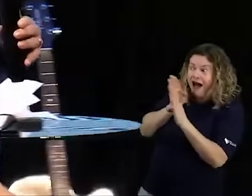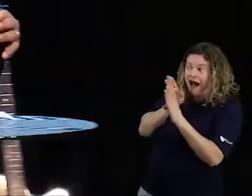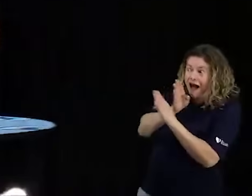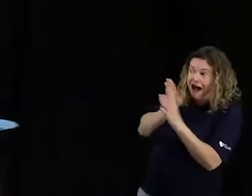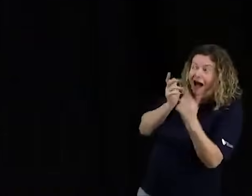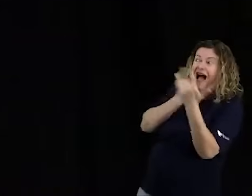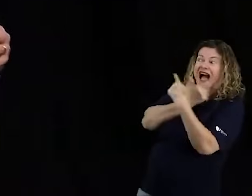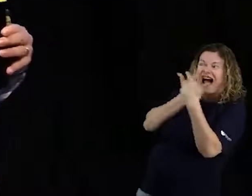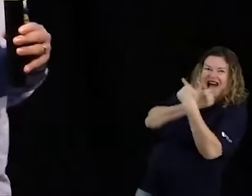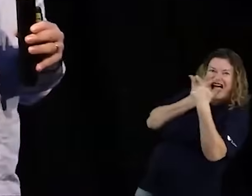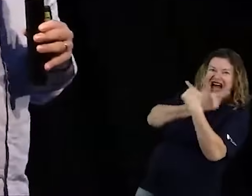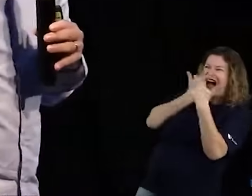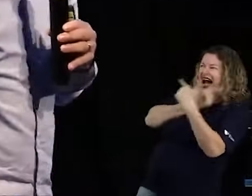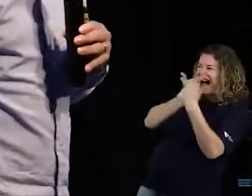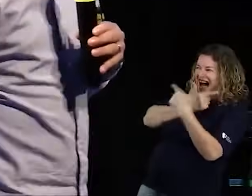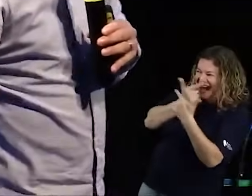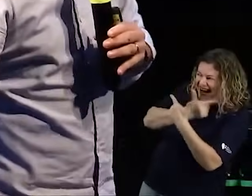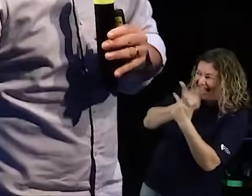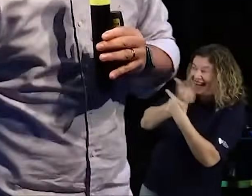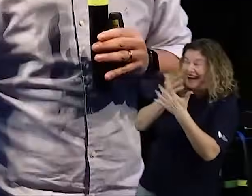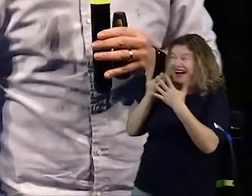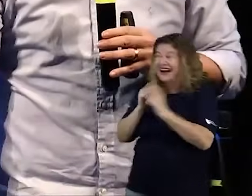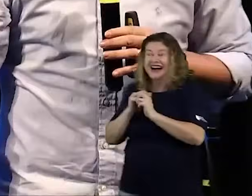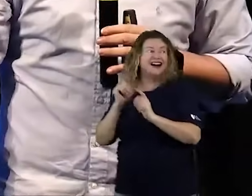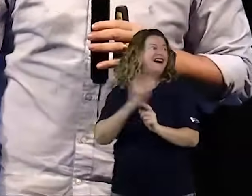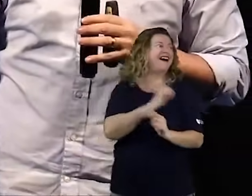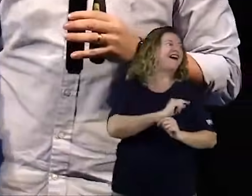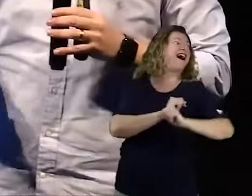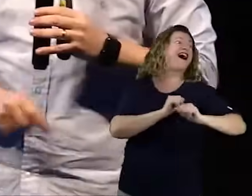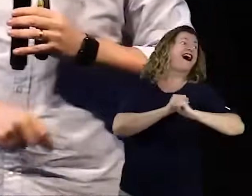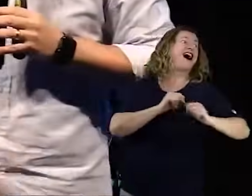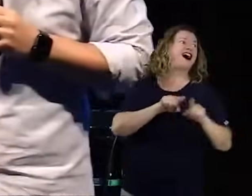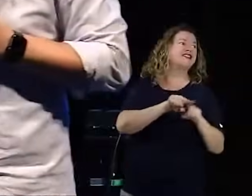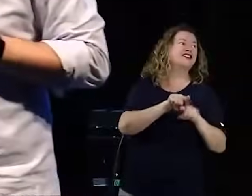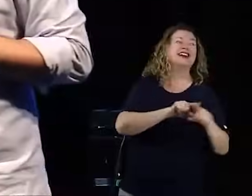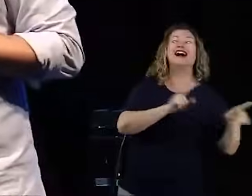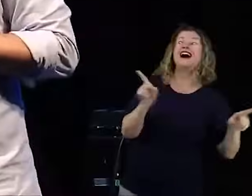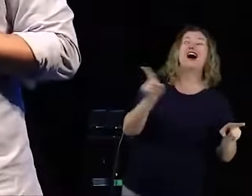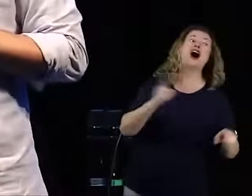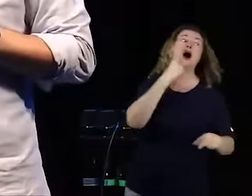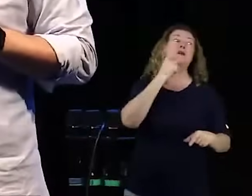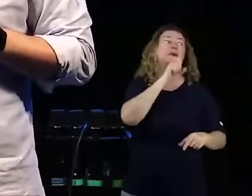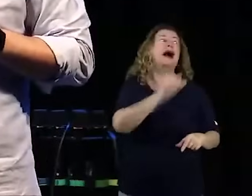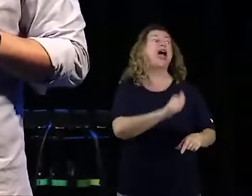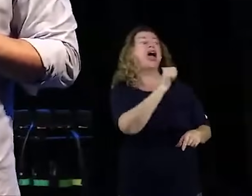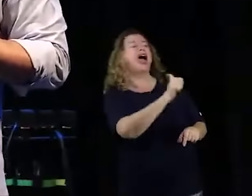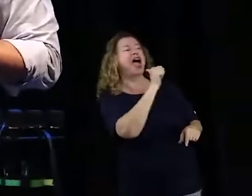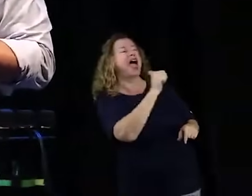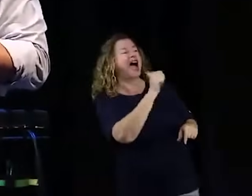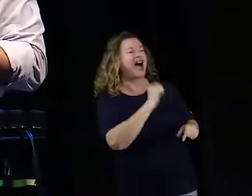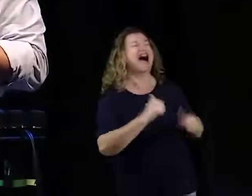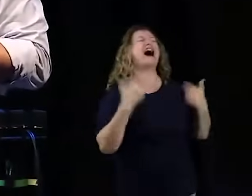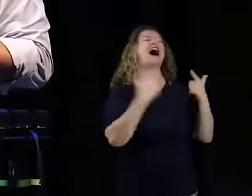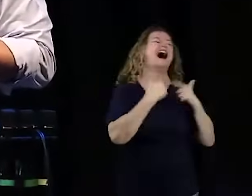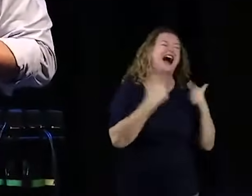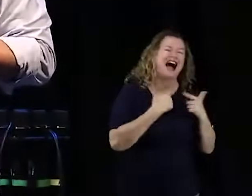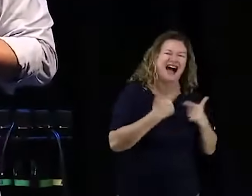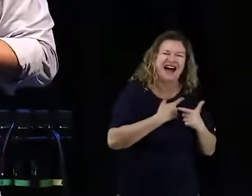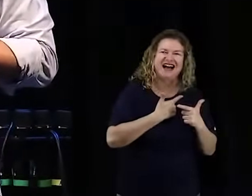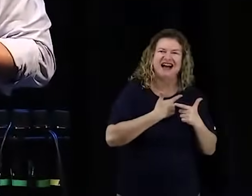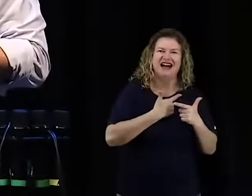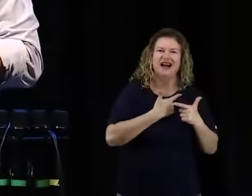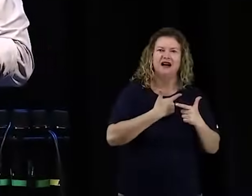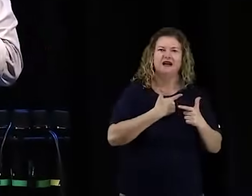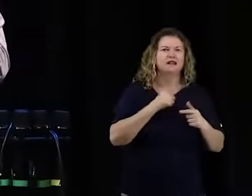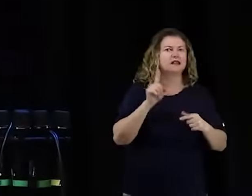para desonrar o pai e despertou Noé do seu vinho Gênesis 9:24 e soube o